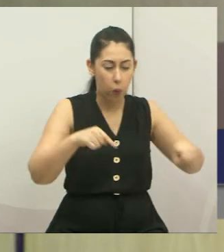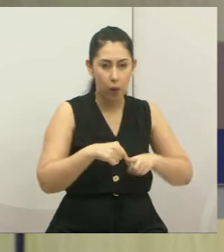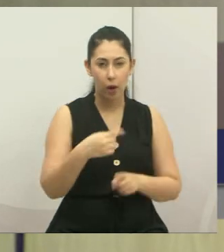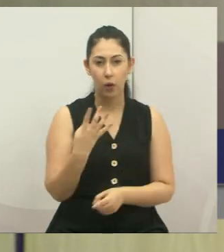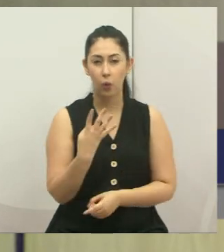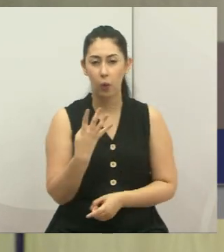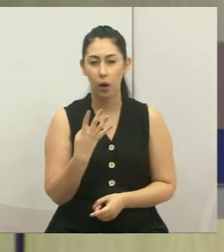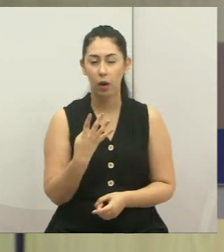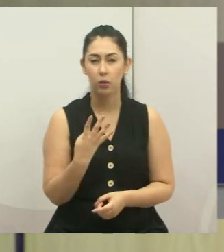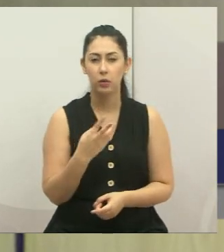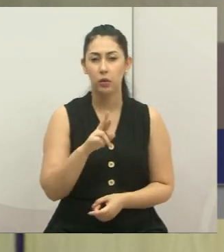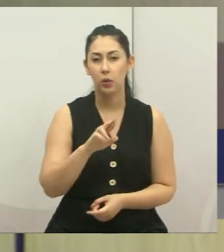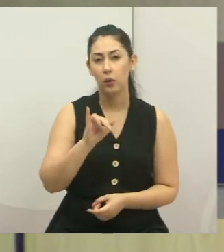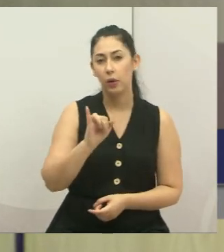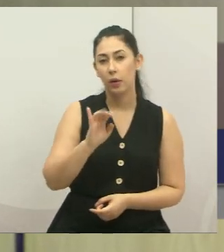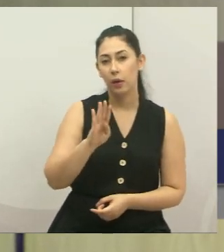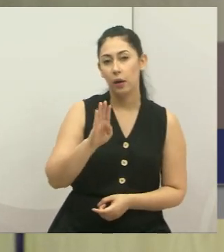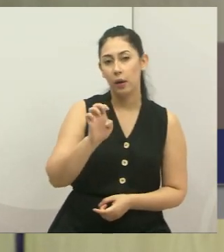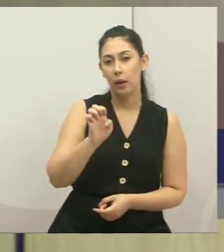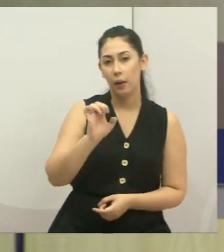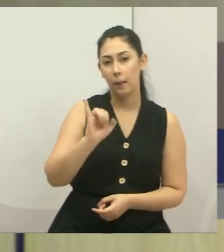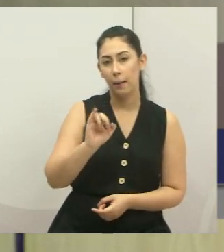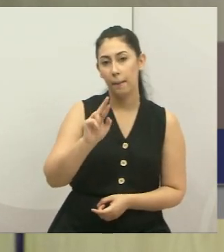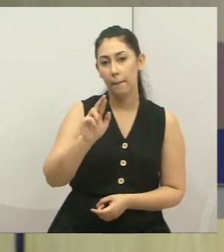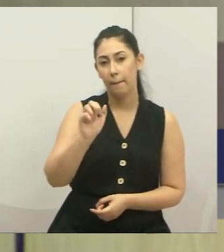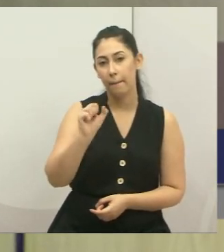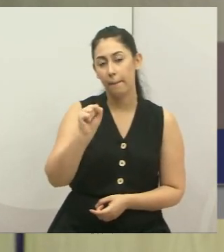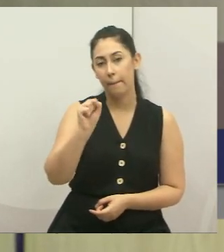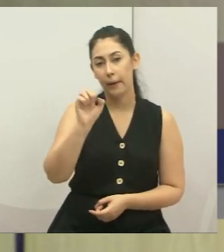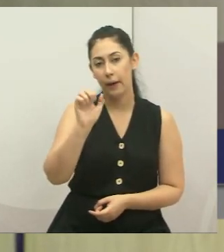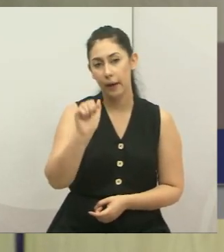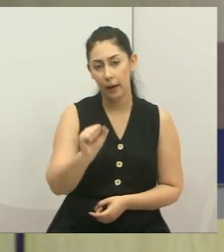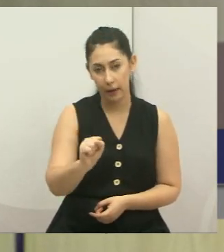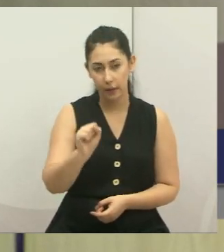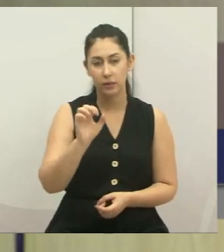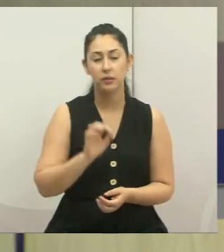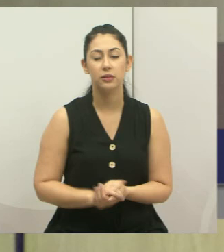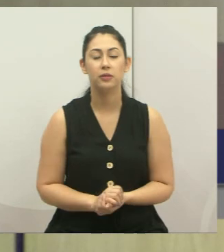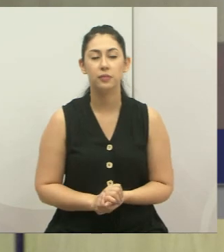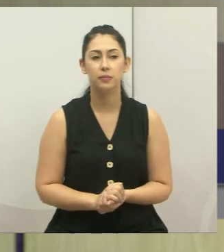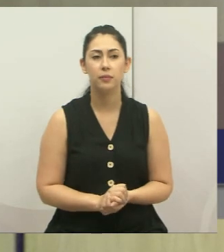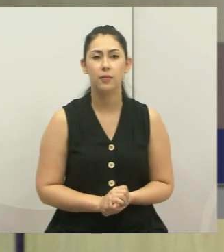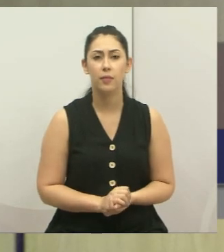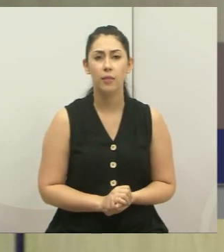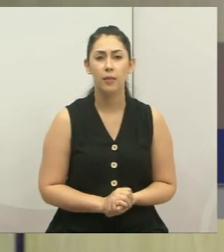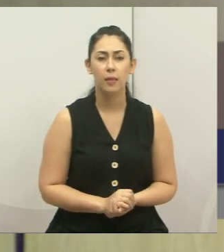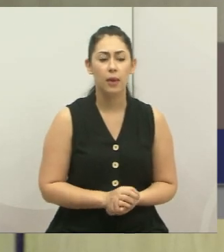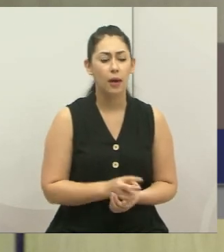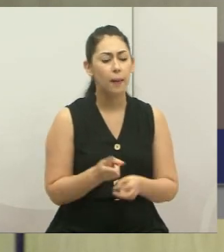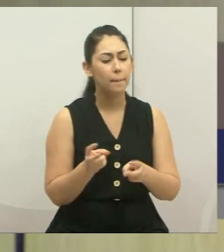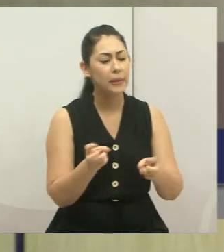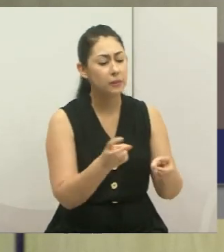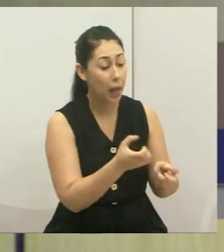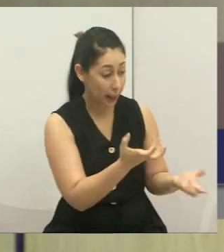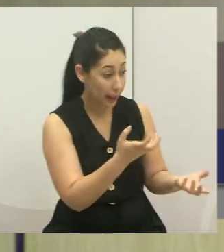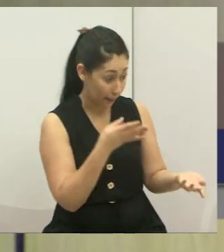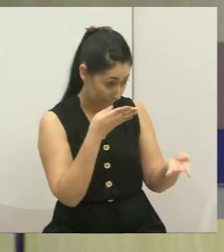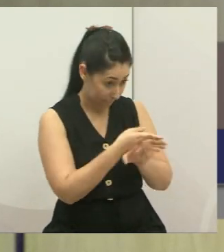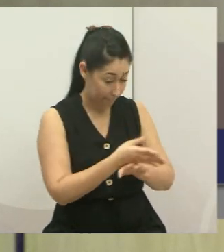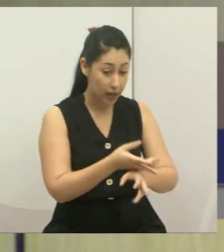para sensibilizar esses proprietários, verificar quais estão